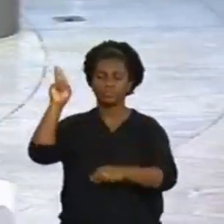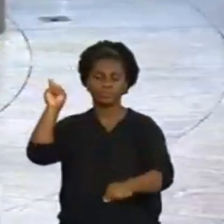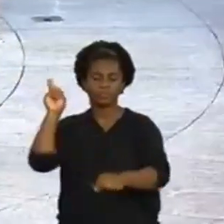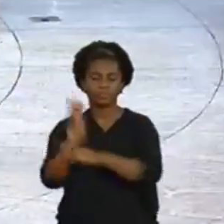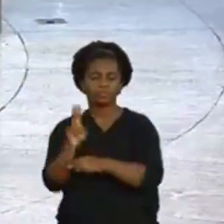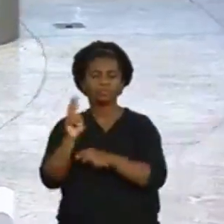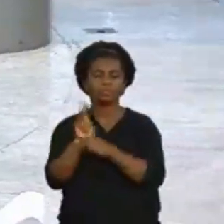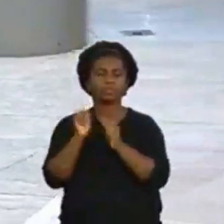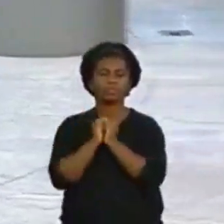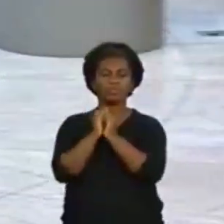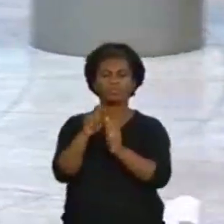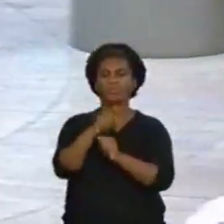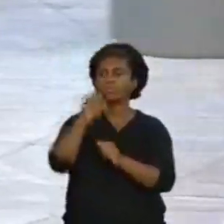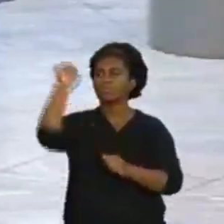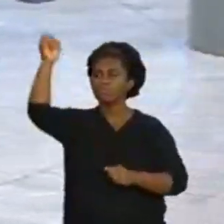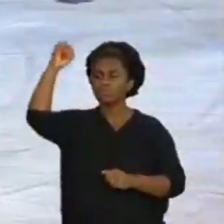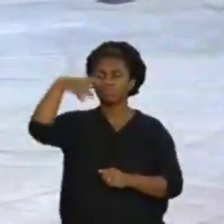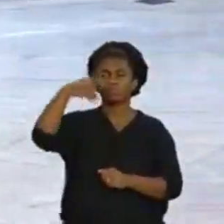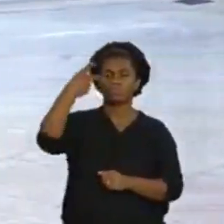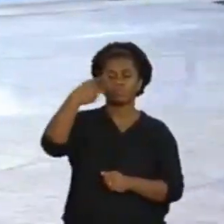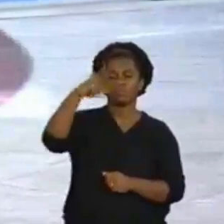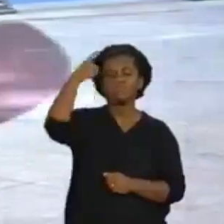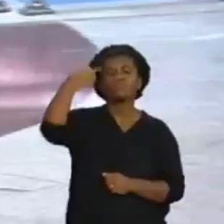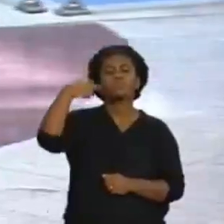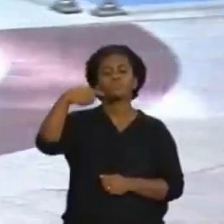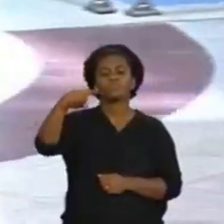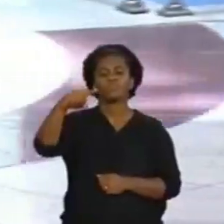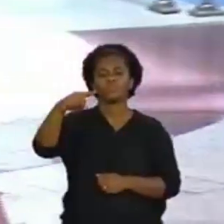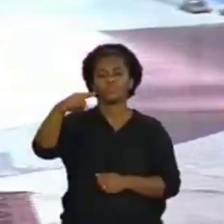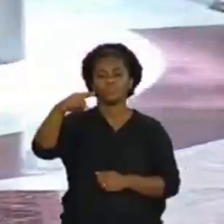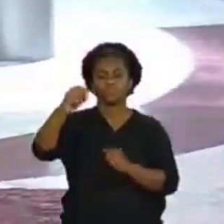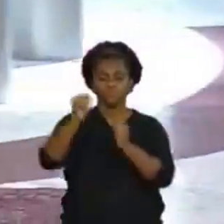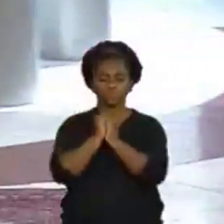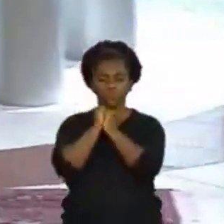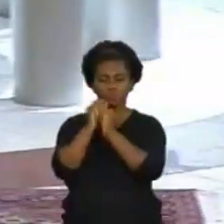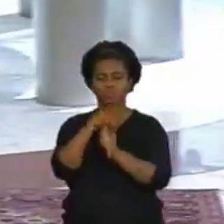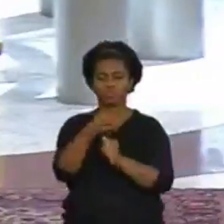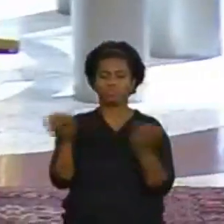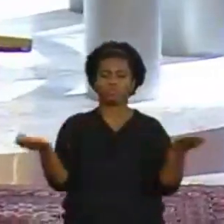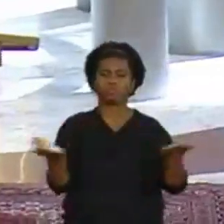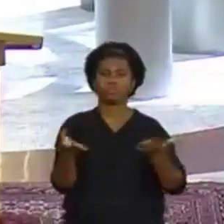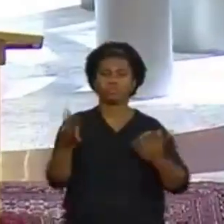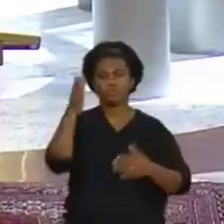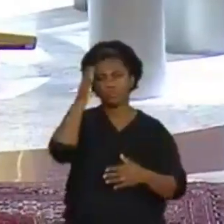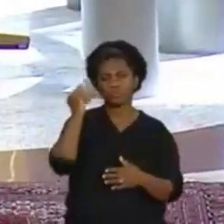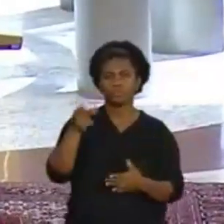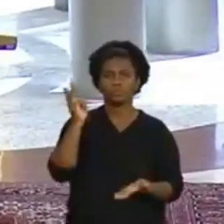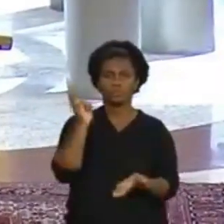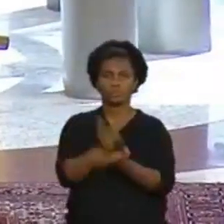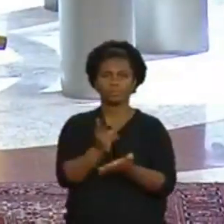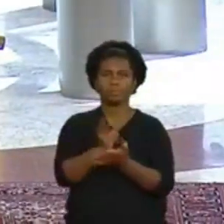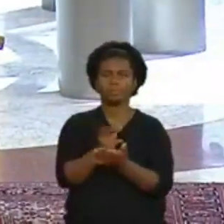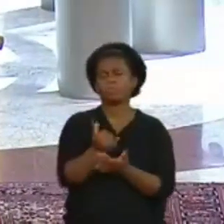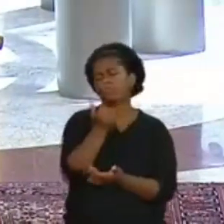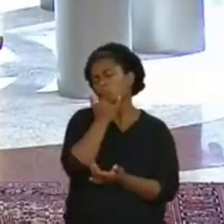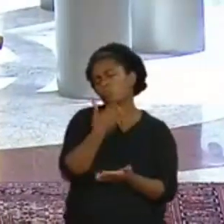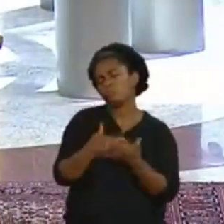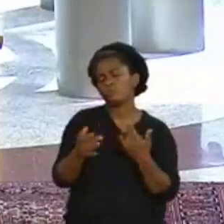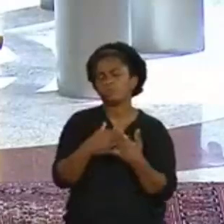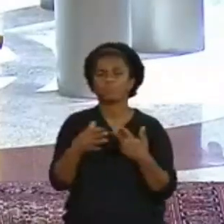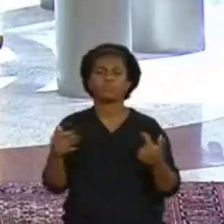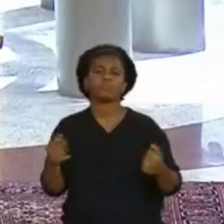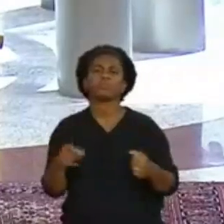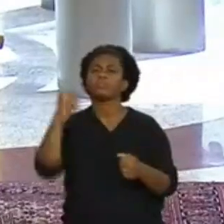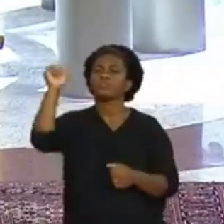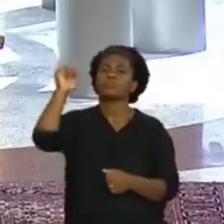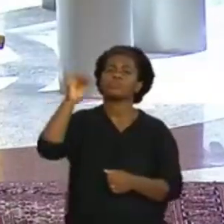você, que Deus ilumine a sua semana e seja contigo hoje, amanhã e sempre. Desculpe de alguma coisa.